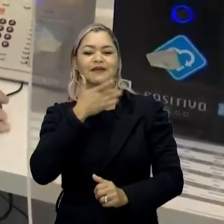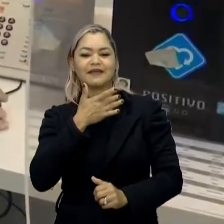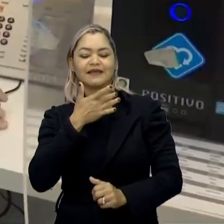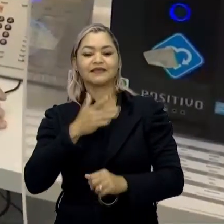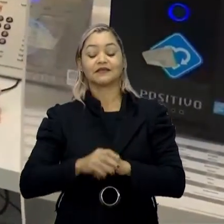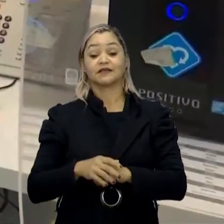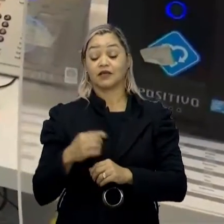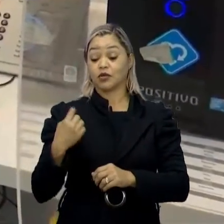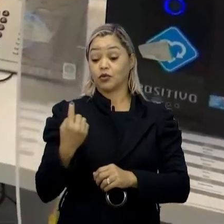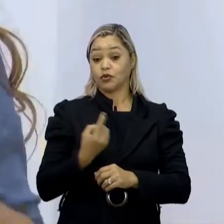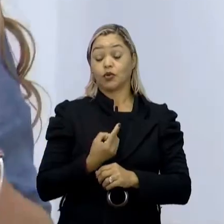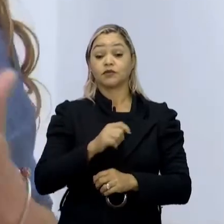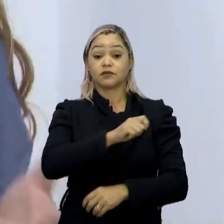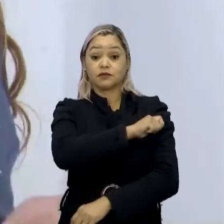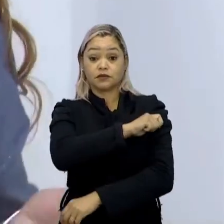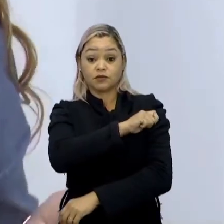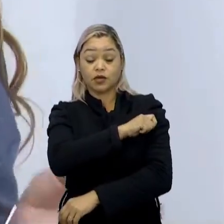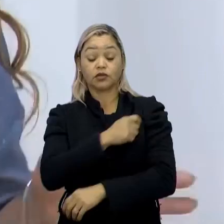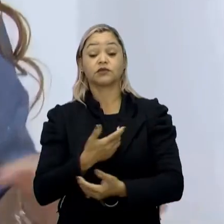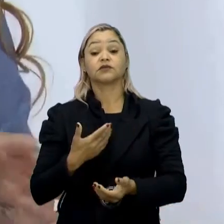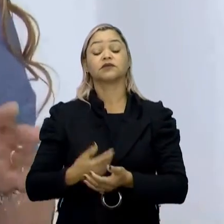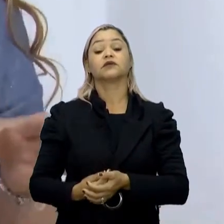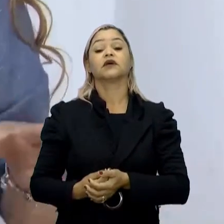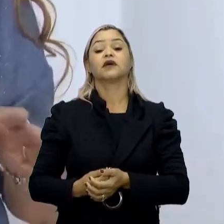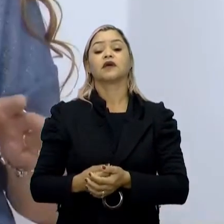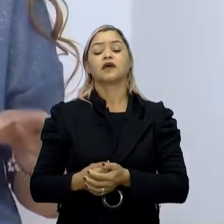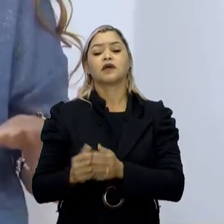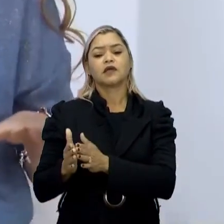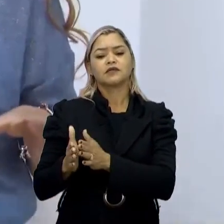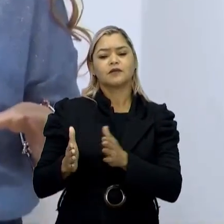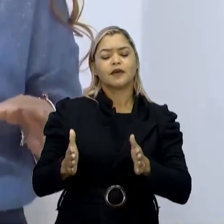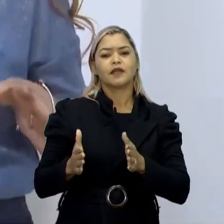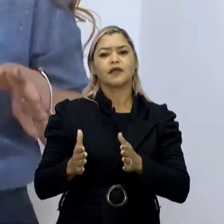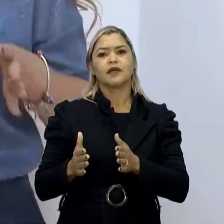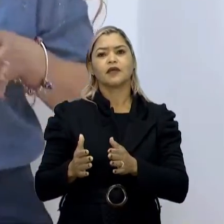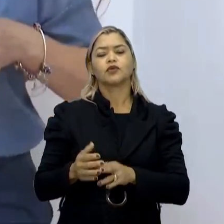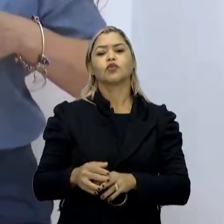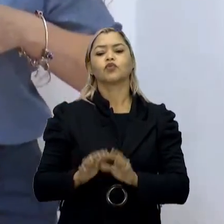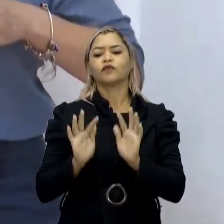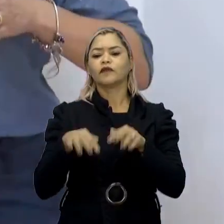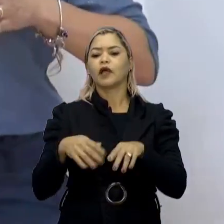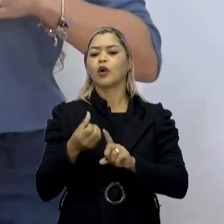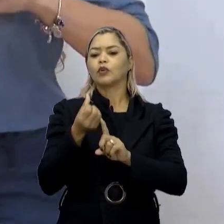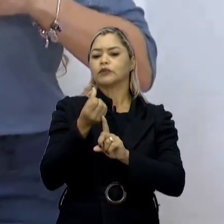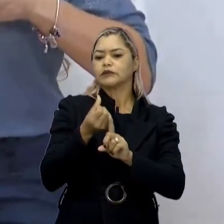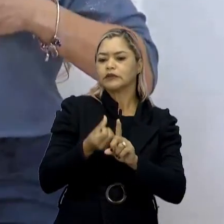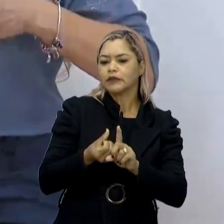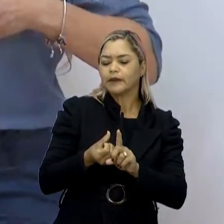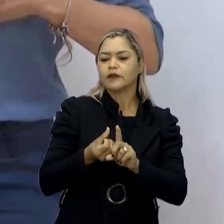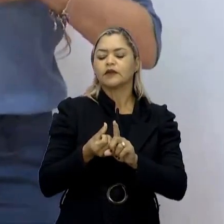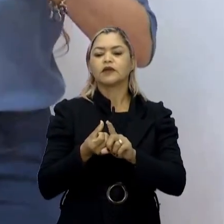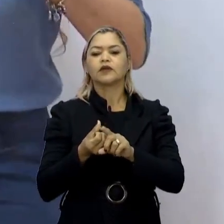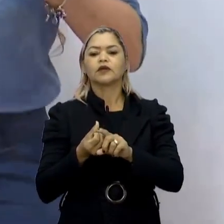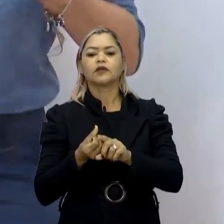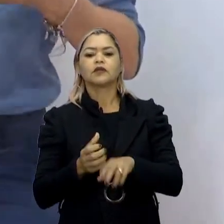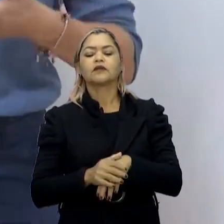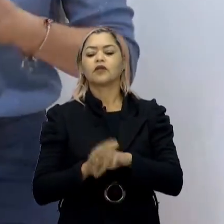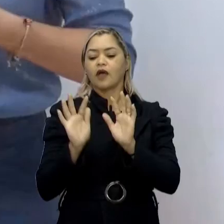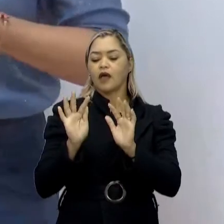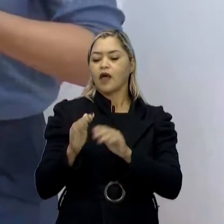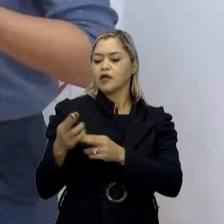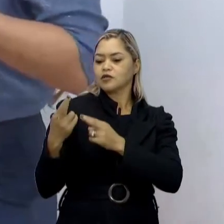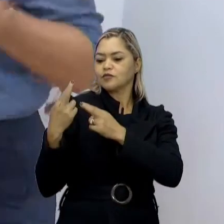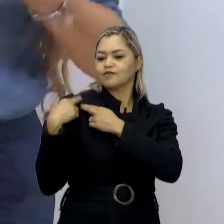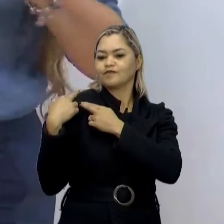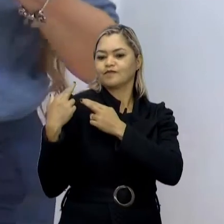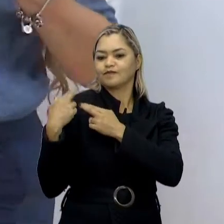nossos estudantes, Luciana, farão aí nesse período do final de semestre, eles têm a